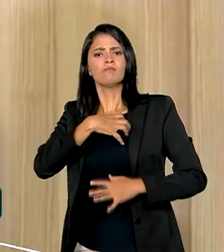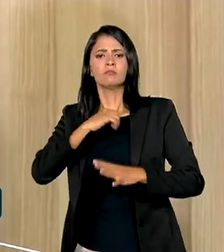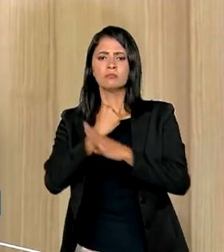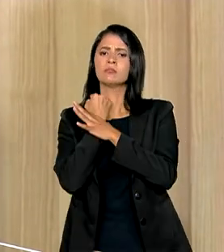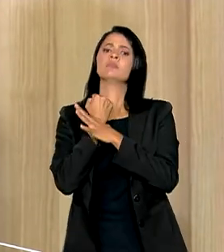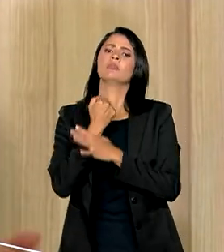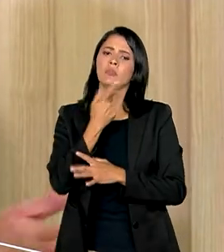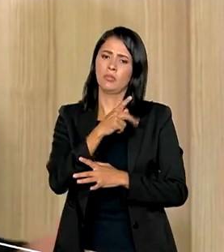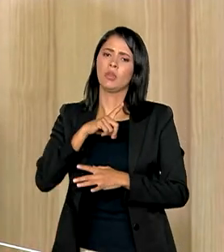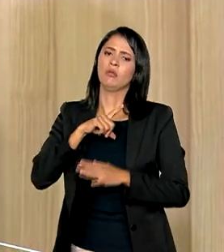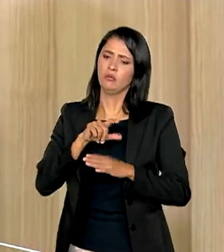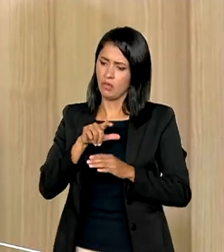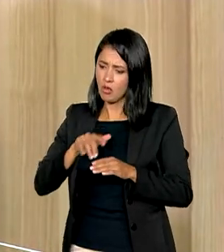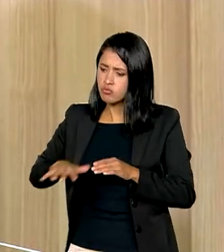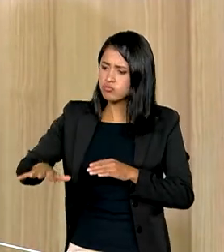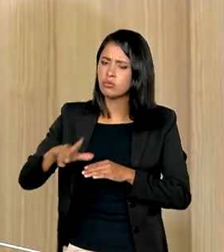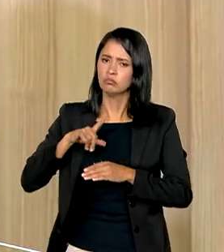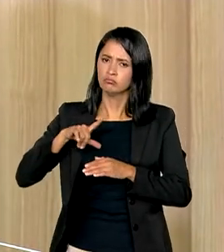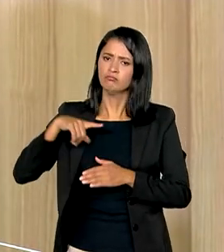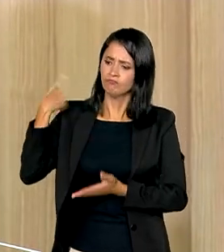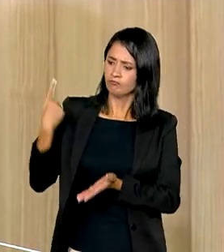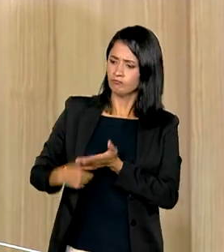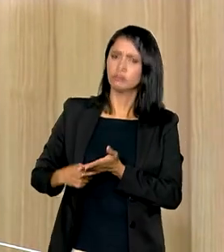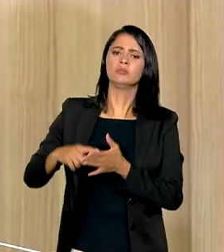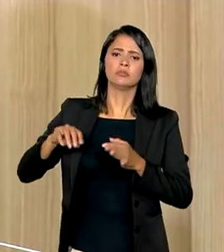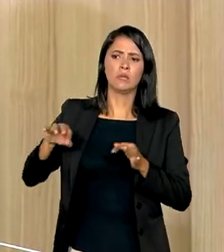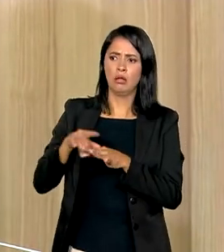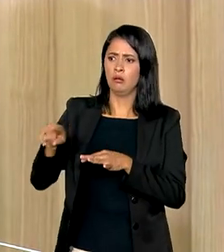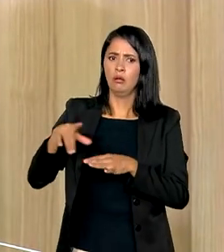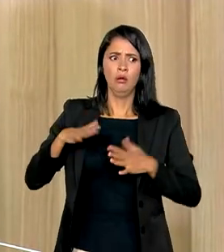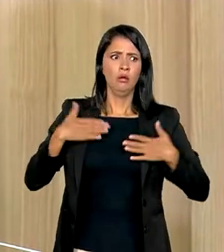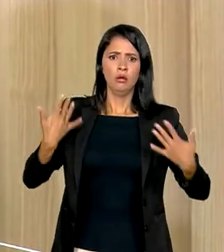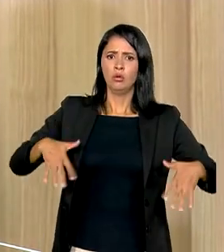do entorno está legitimamente assustada com o que houve.